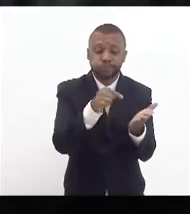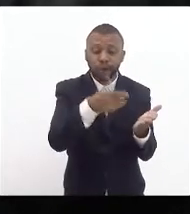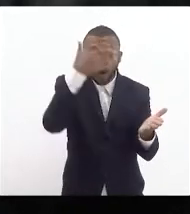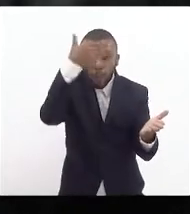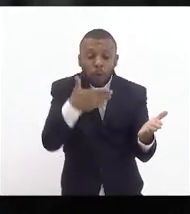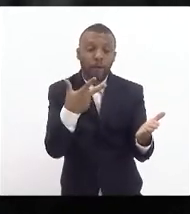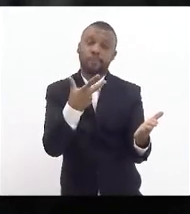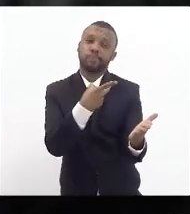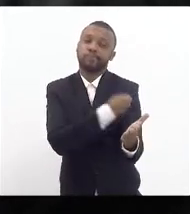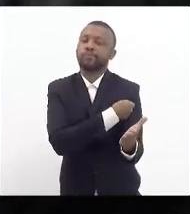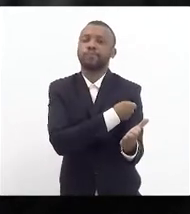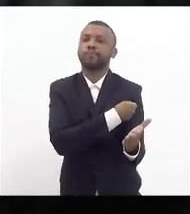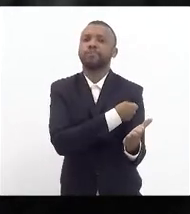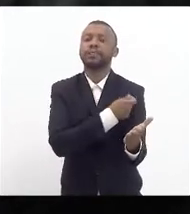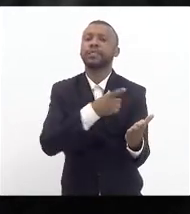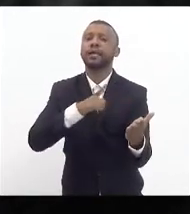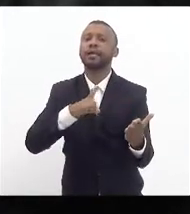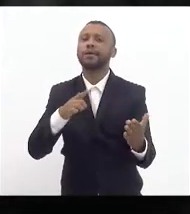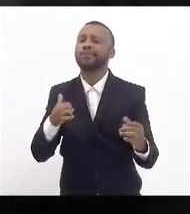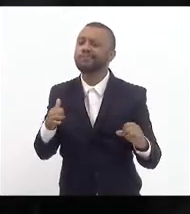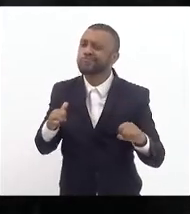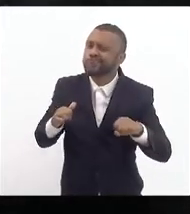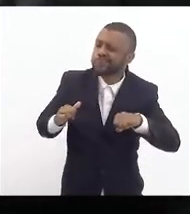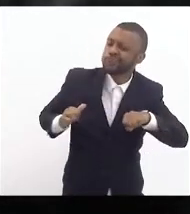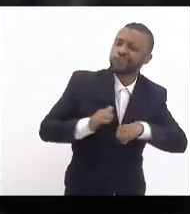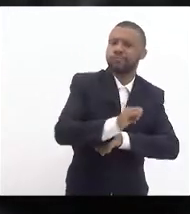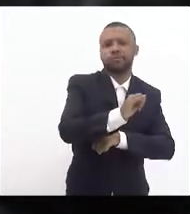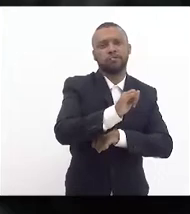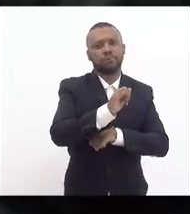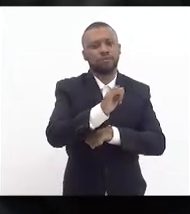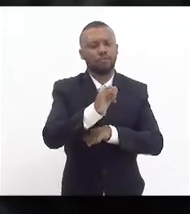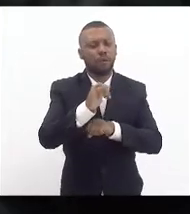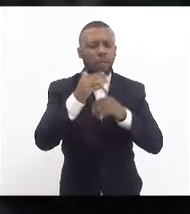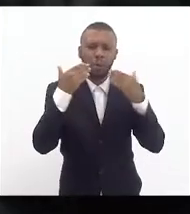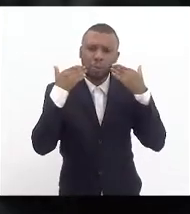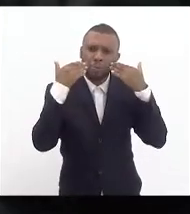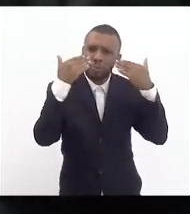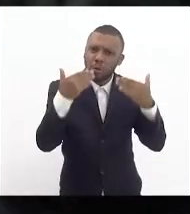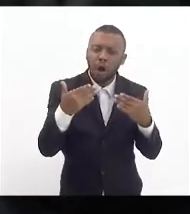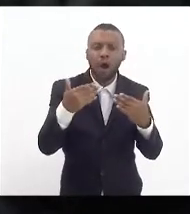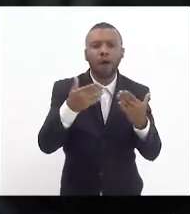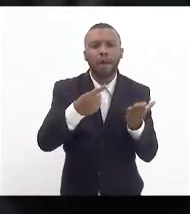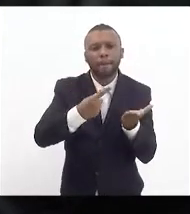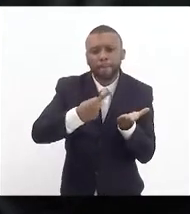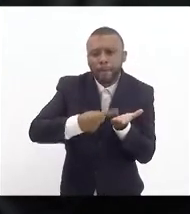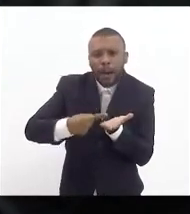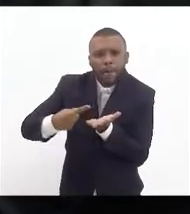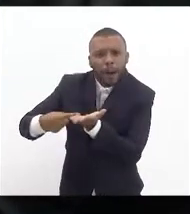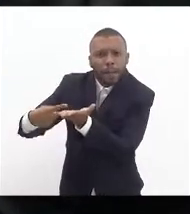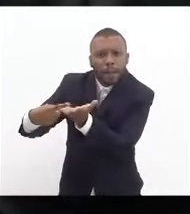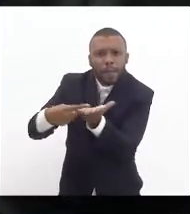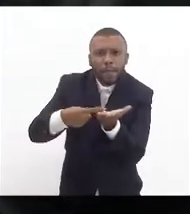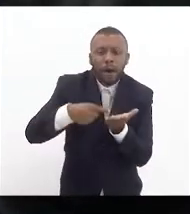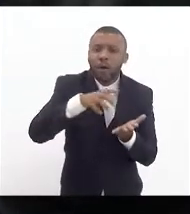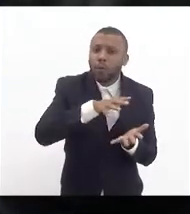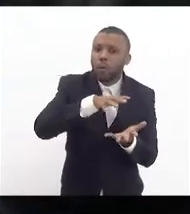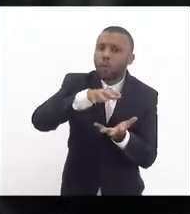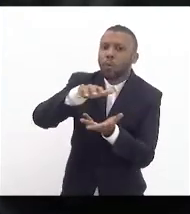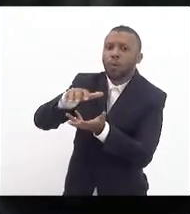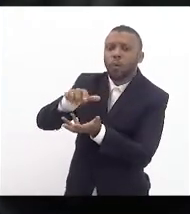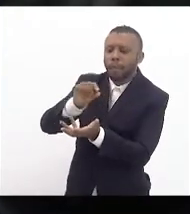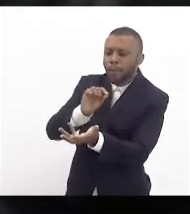sanitário, ele viola frontalmente tratados internacionais dos quais o Brasil